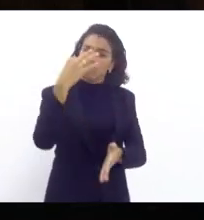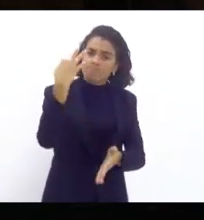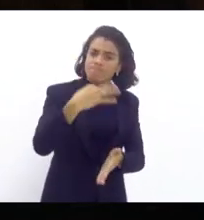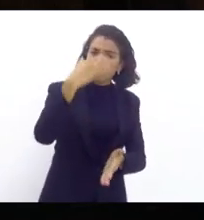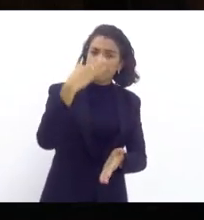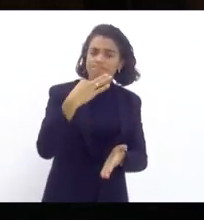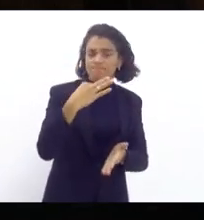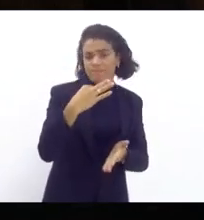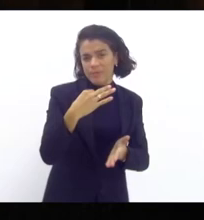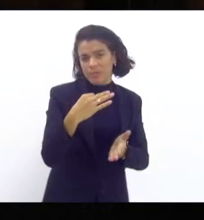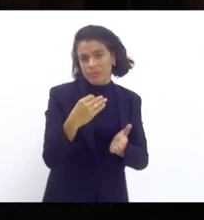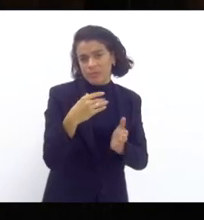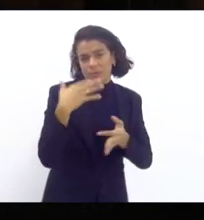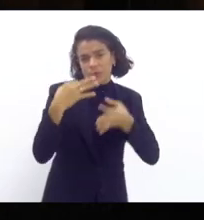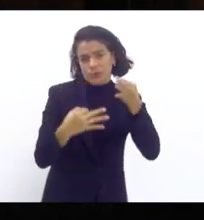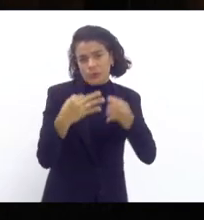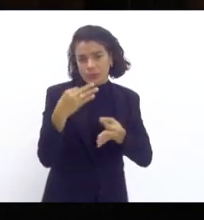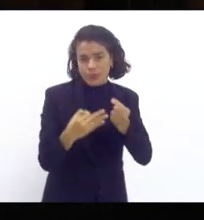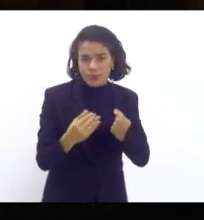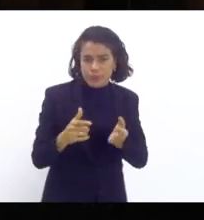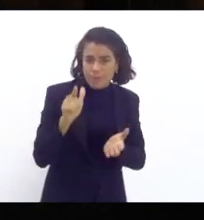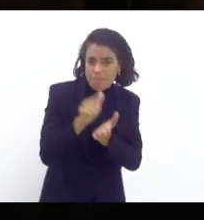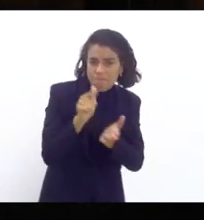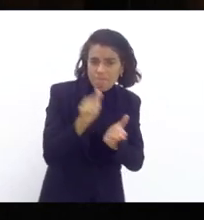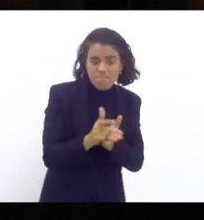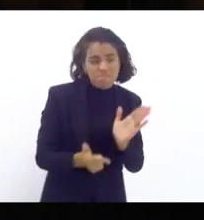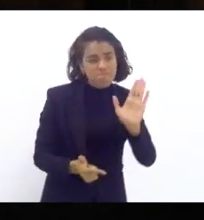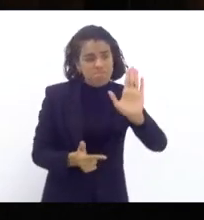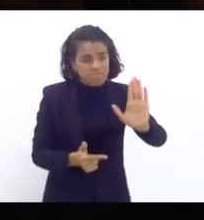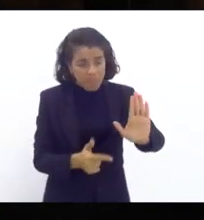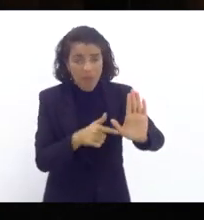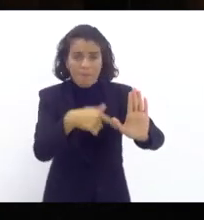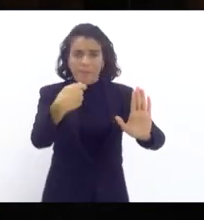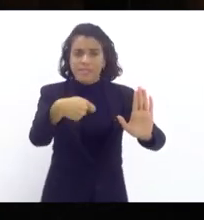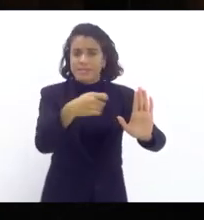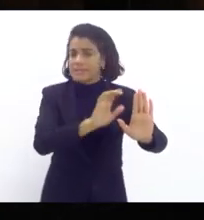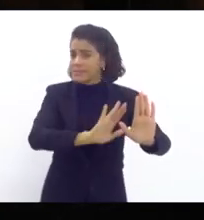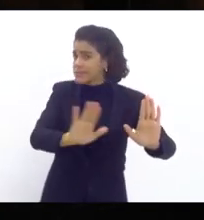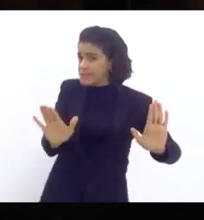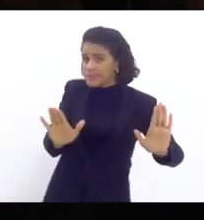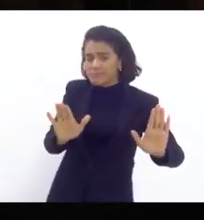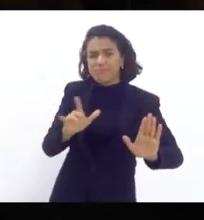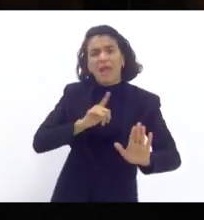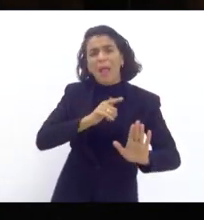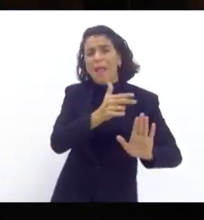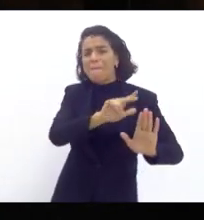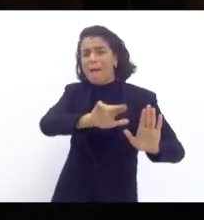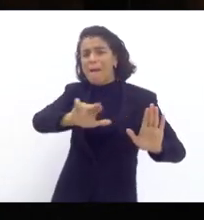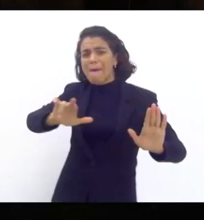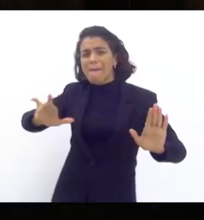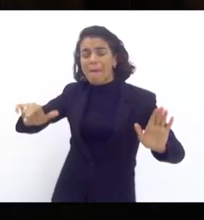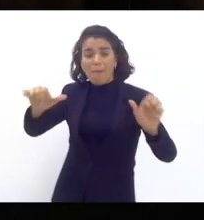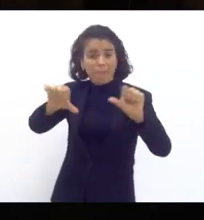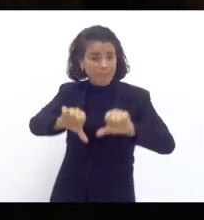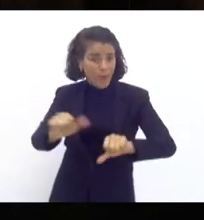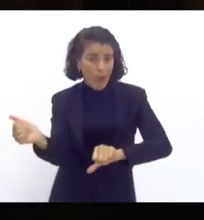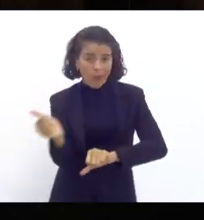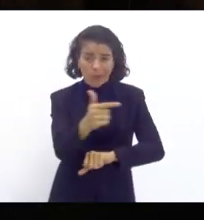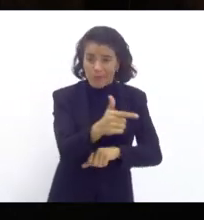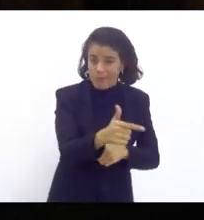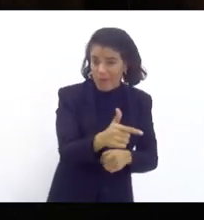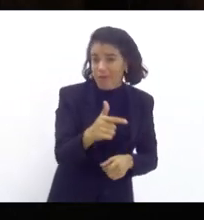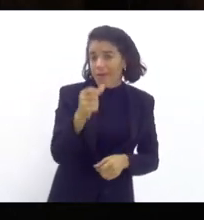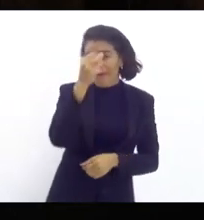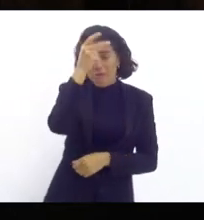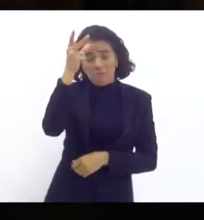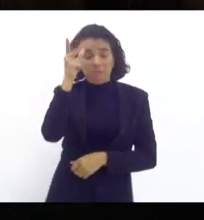legalização daquela obra. Até porque tem muitas coisas muito piores no município e o prefeito daquela